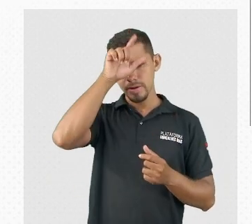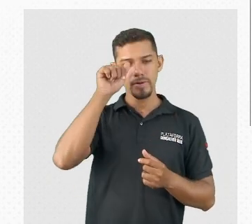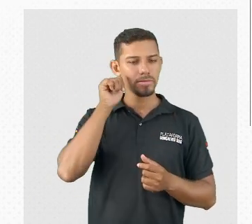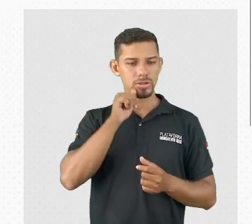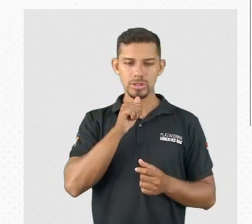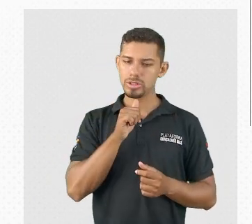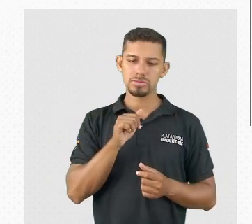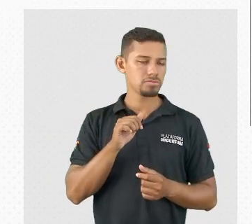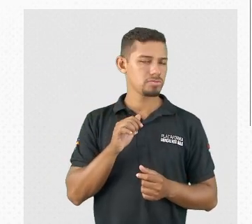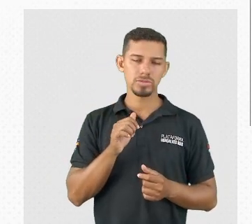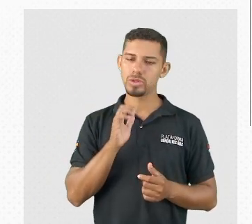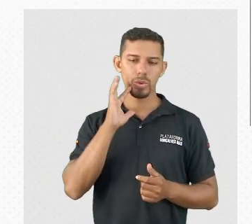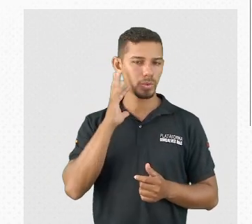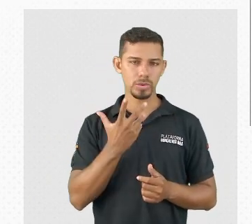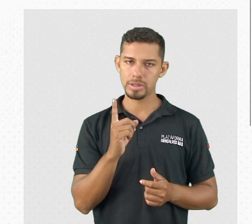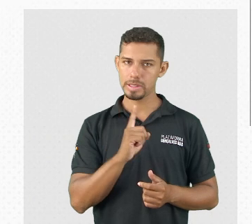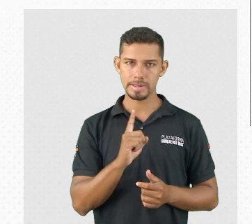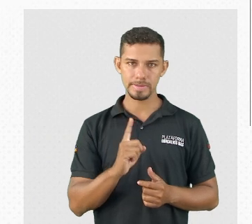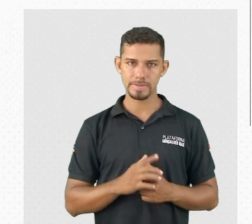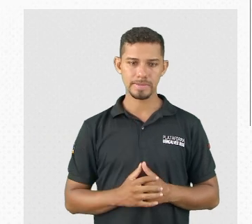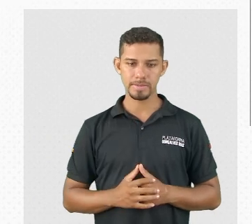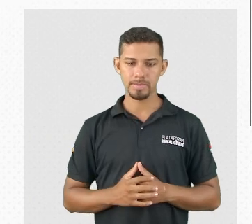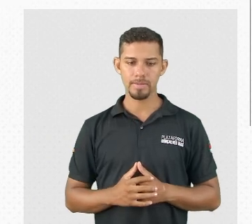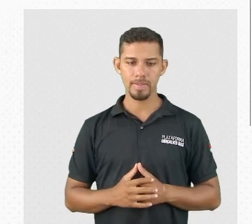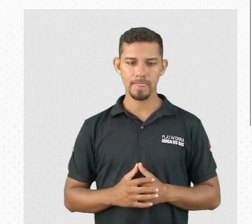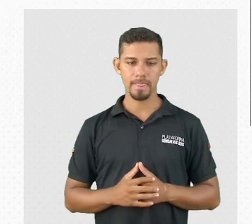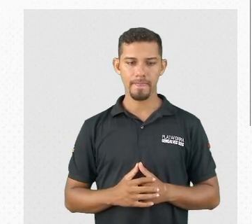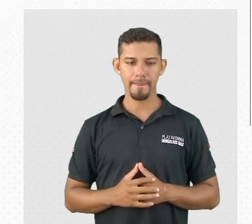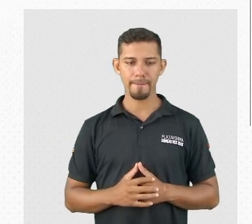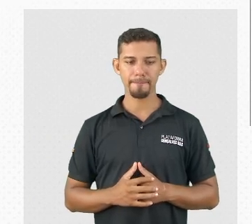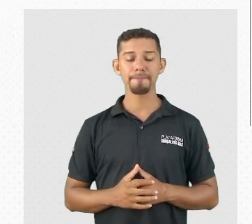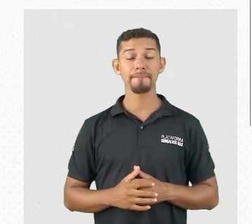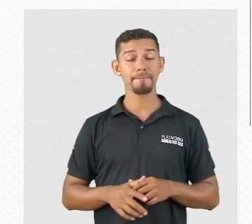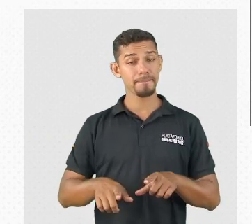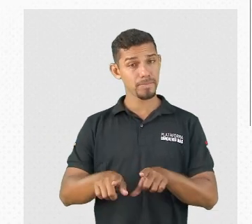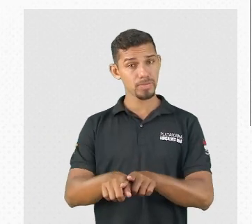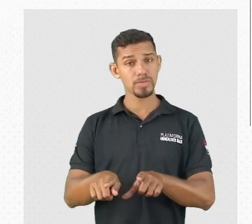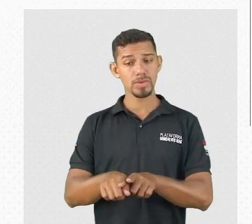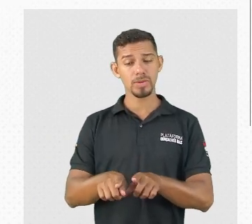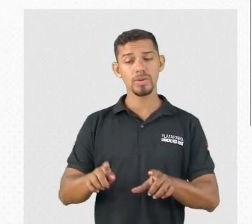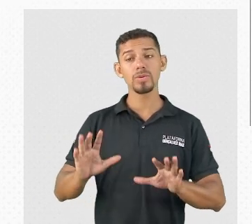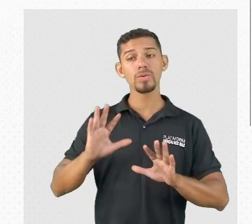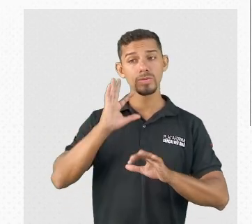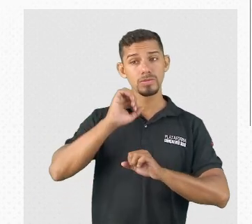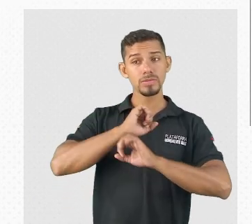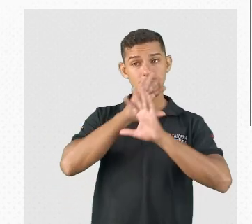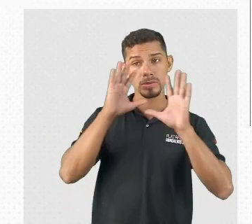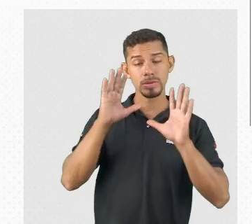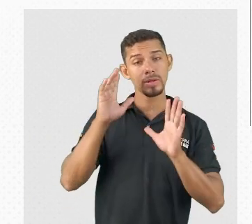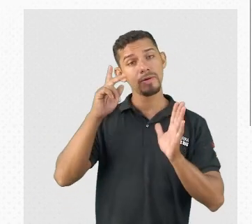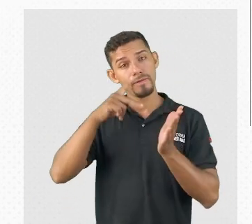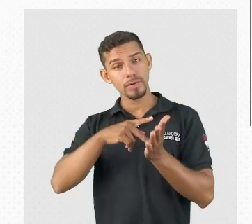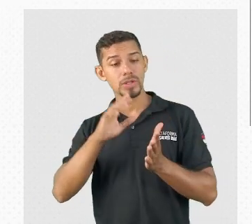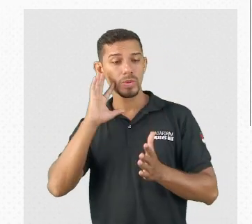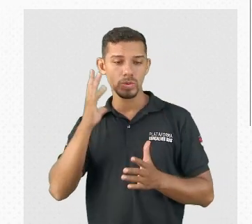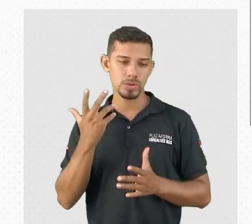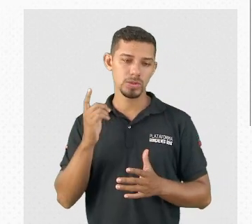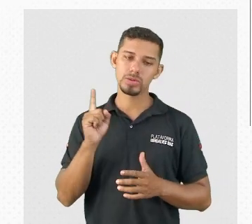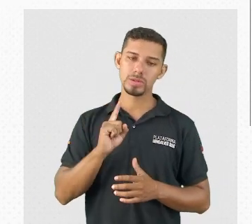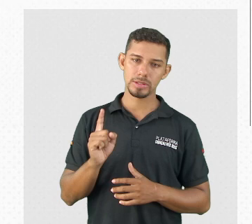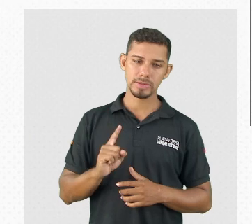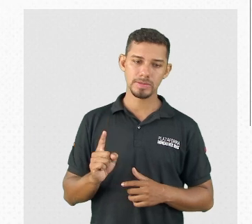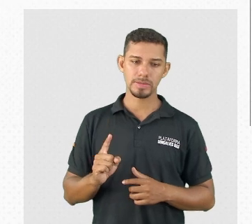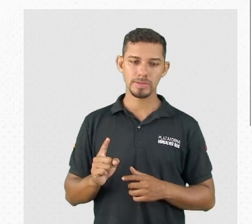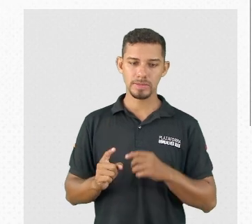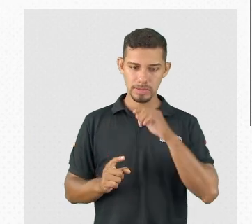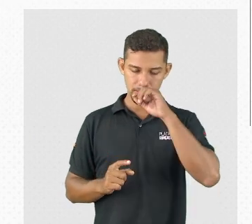acontece, certo? Aqui tem a ver com a gente compreender também o que tem sido feito ou não, ter essas informações de maneira